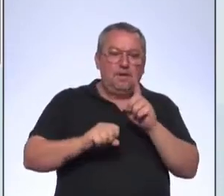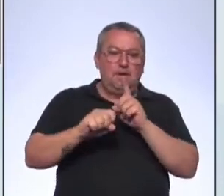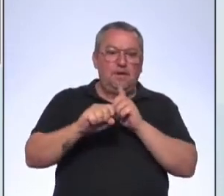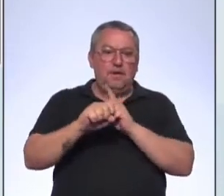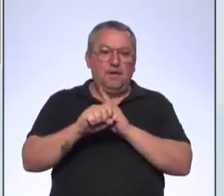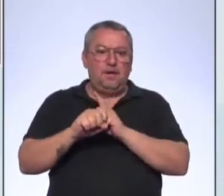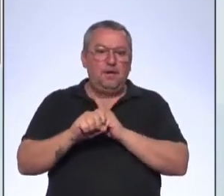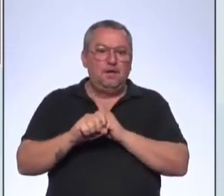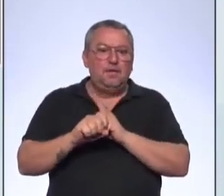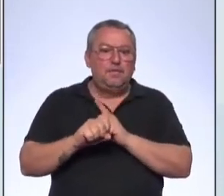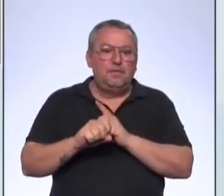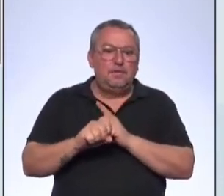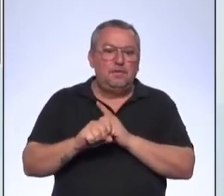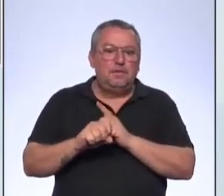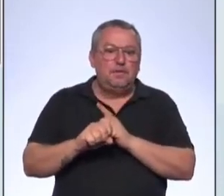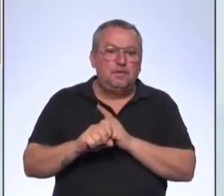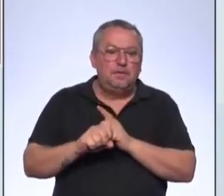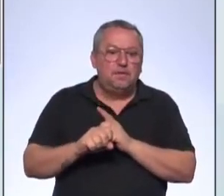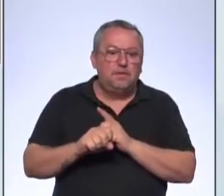sociedade...